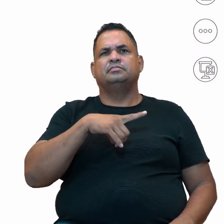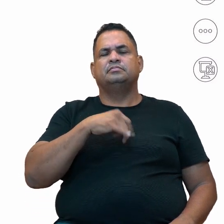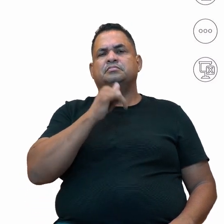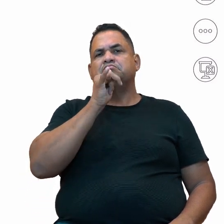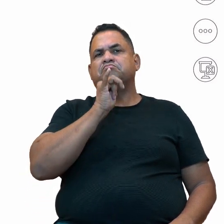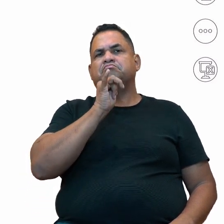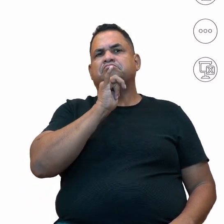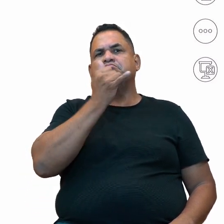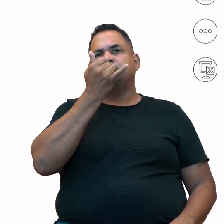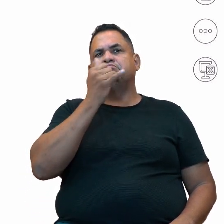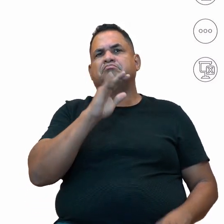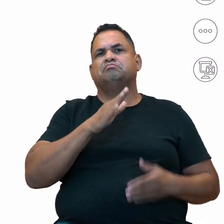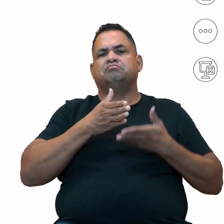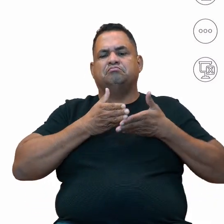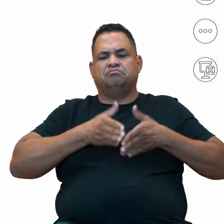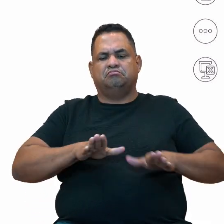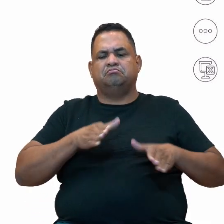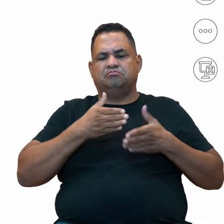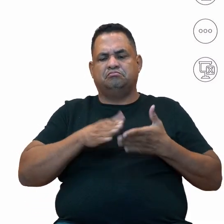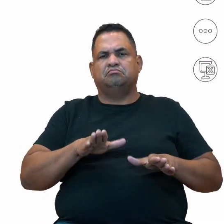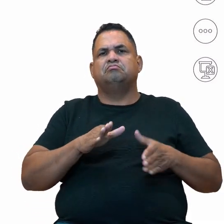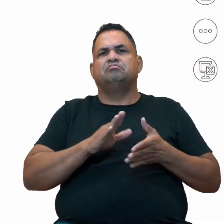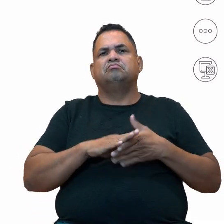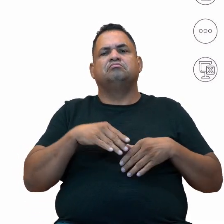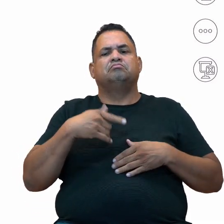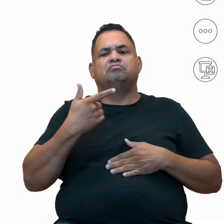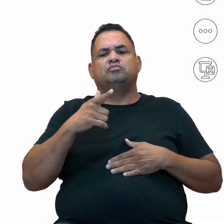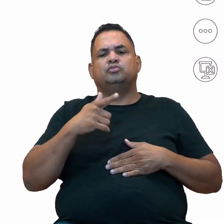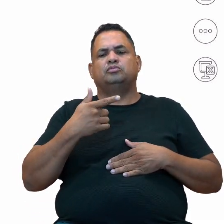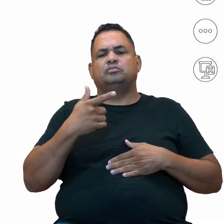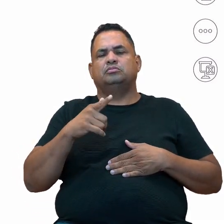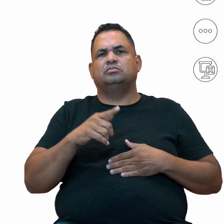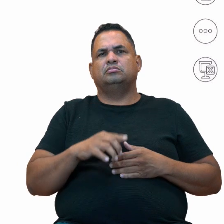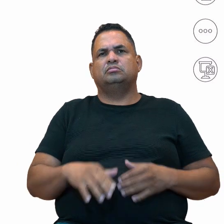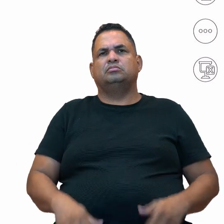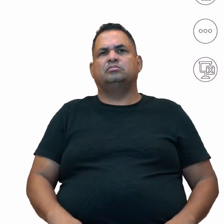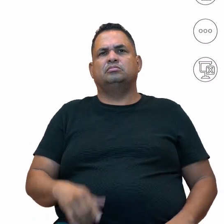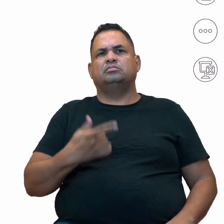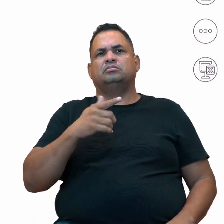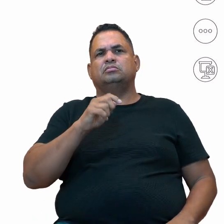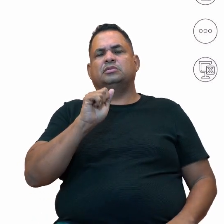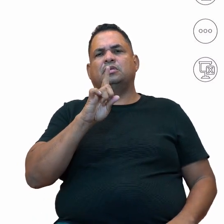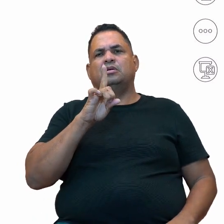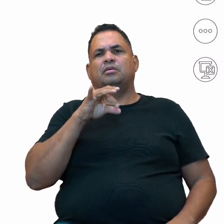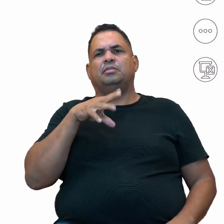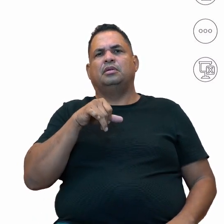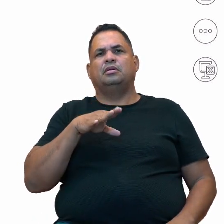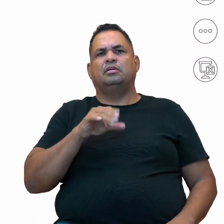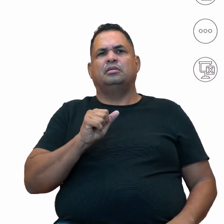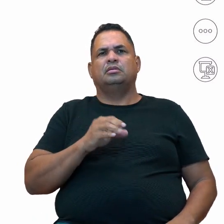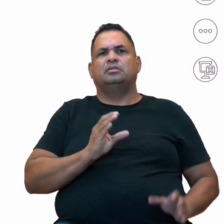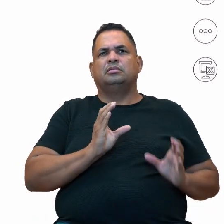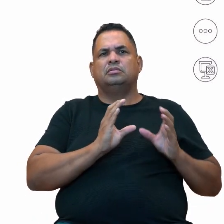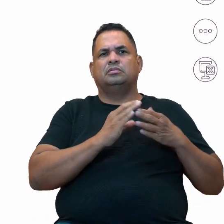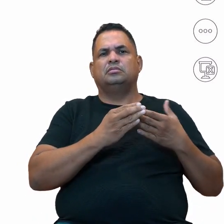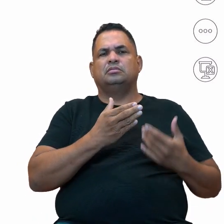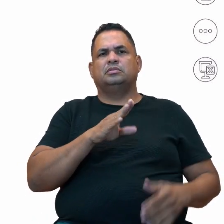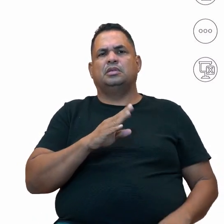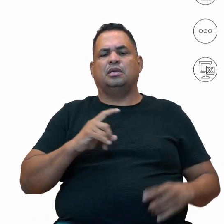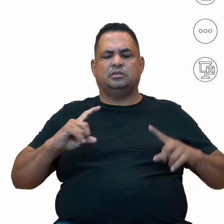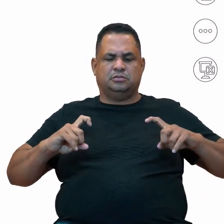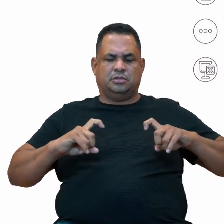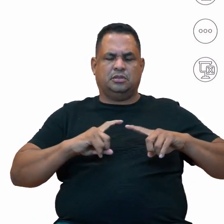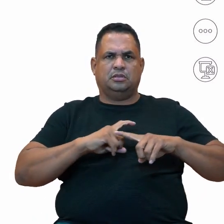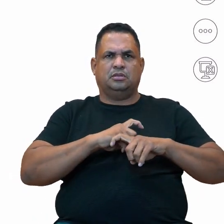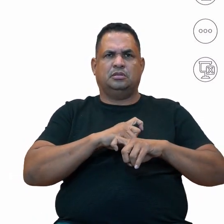de reprodução assexuada, onde nós temos um representante do grupo das moneras, as bactérias,